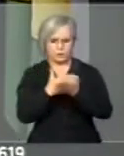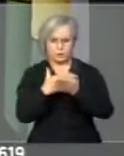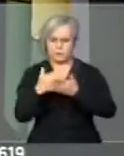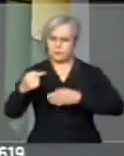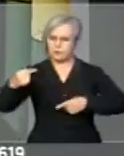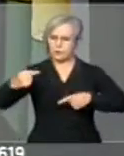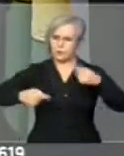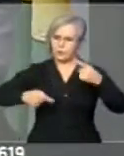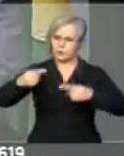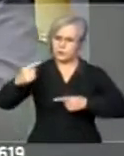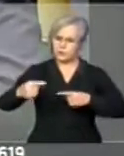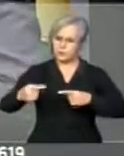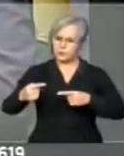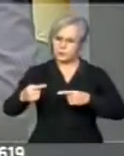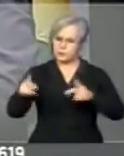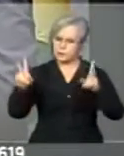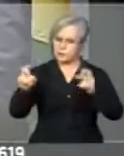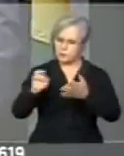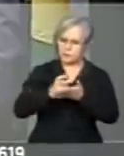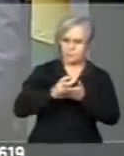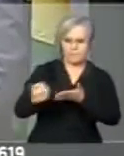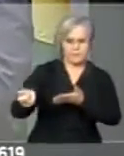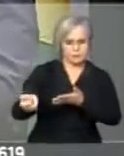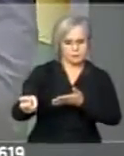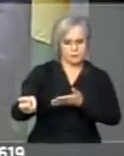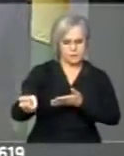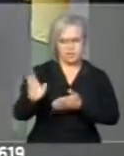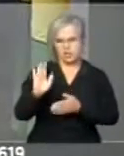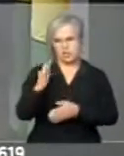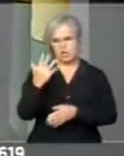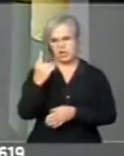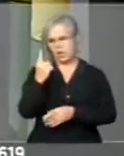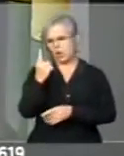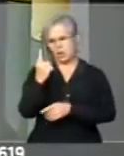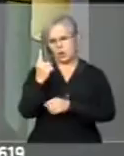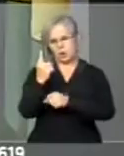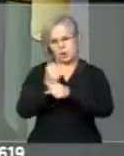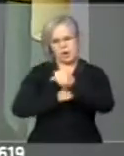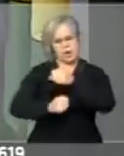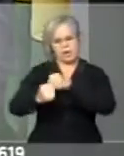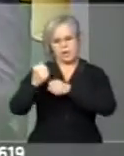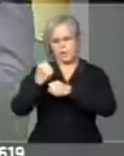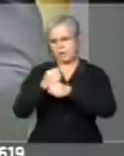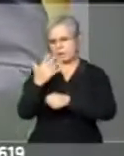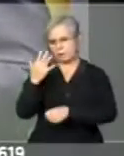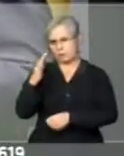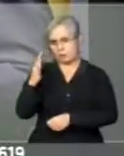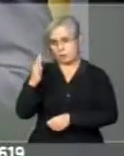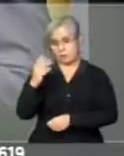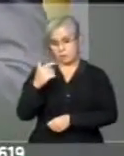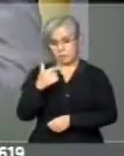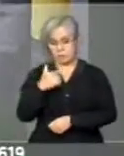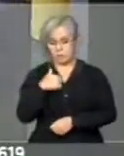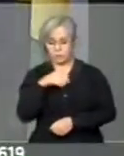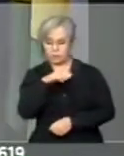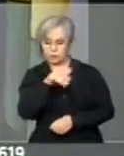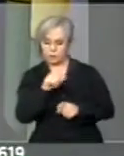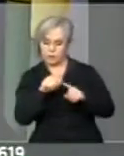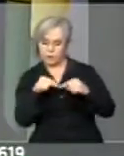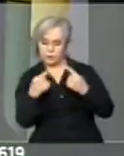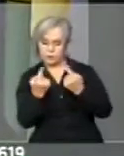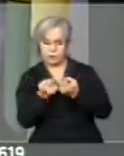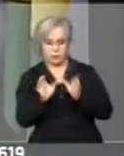discutir o impeachment, há um ano e pouco atrás, eu fiz uma reunião, participei de uma reunião dentro do